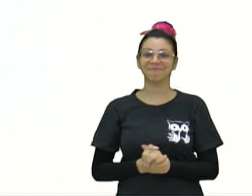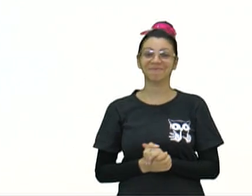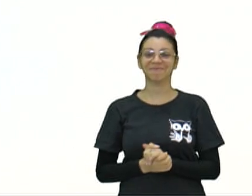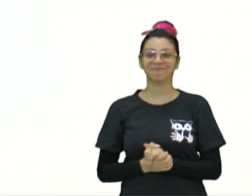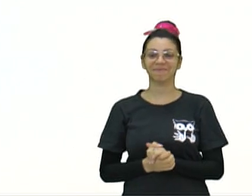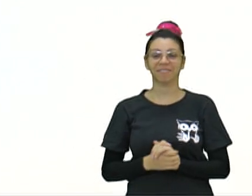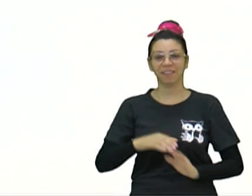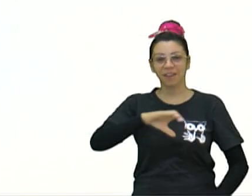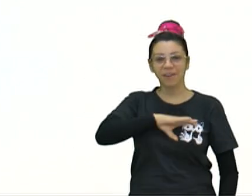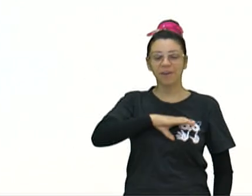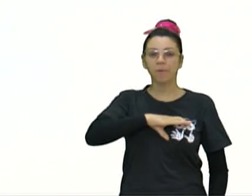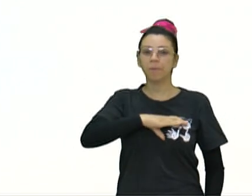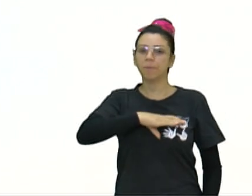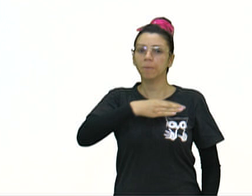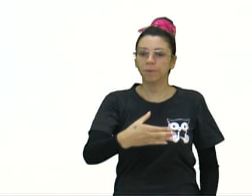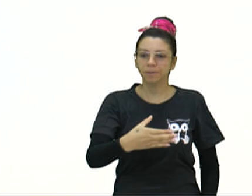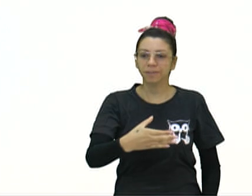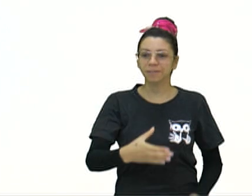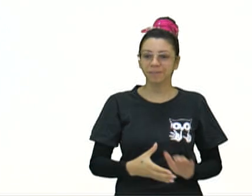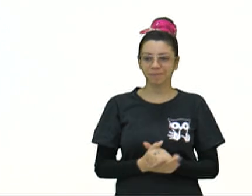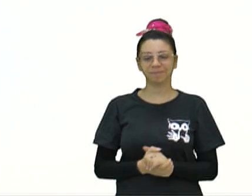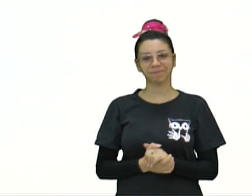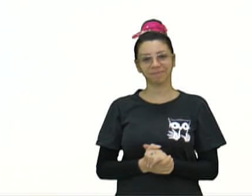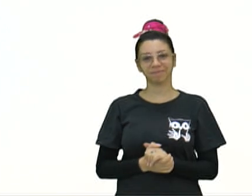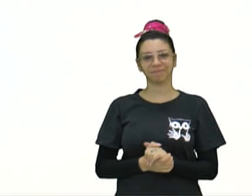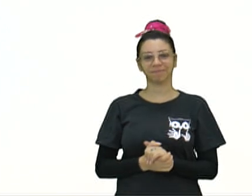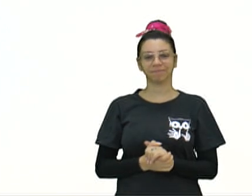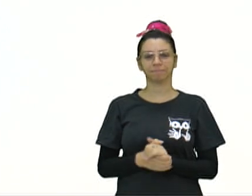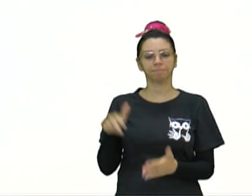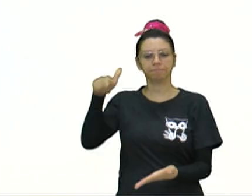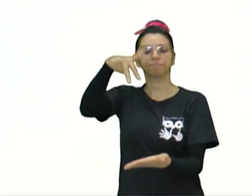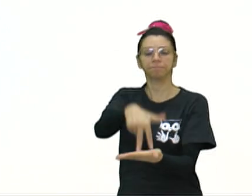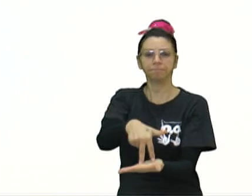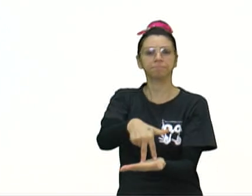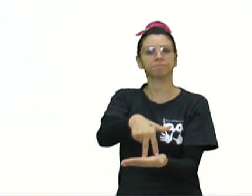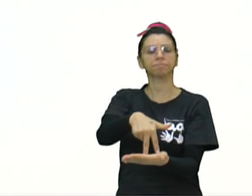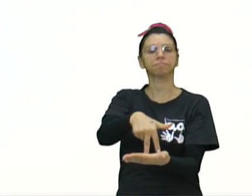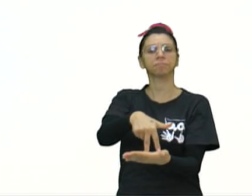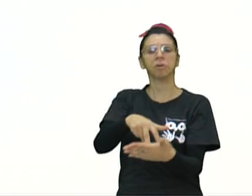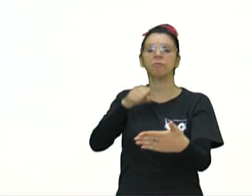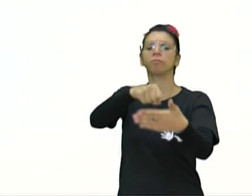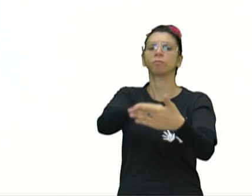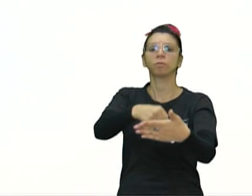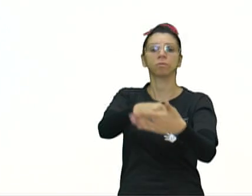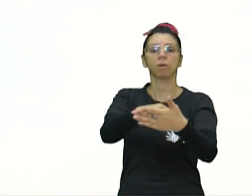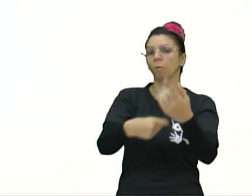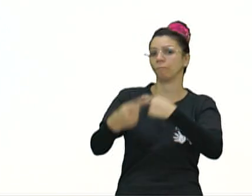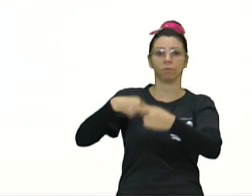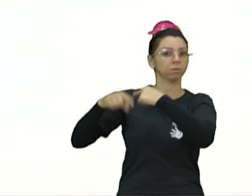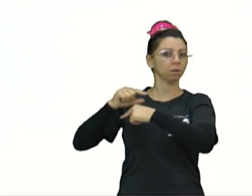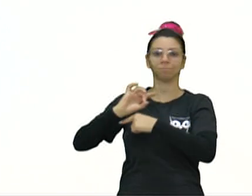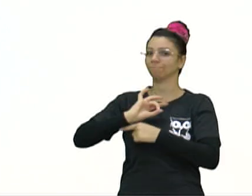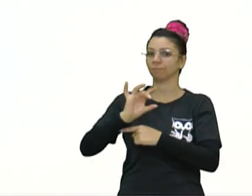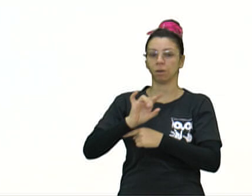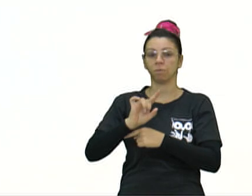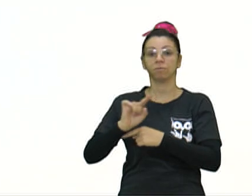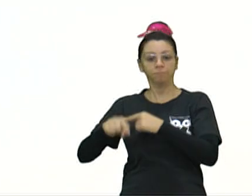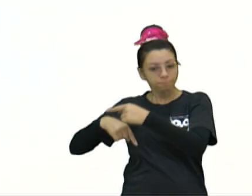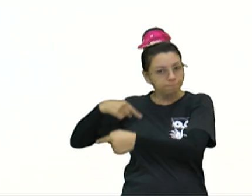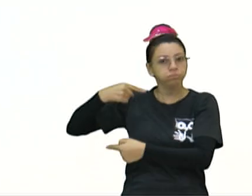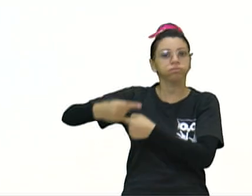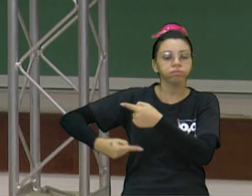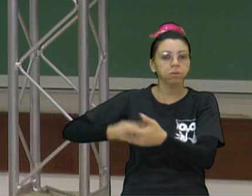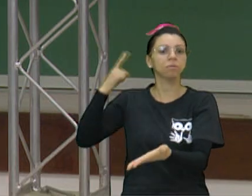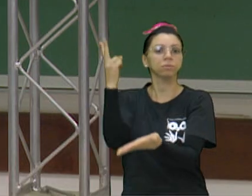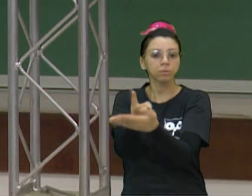com a coragem e determinação. É manter-se firme, enfrentar e não recuar diante das adversidades da vida. Então,